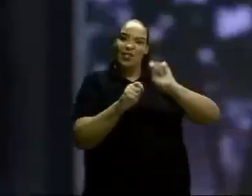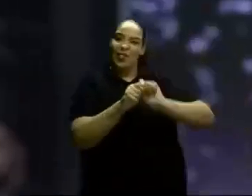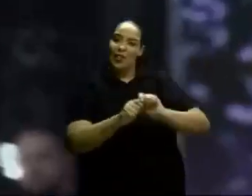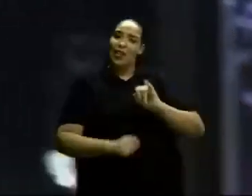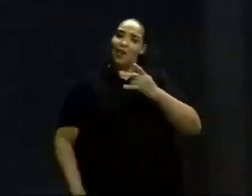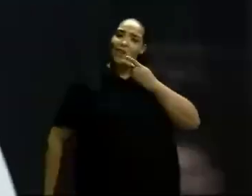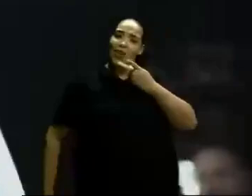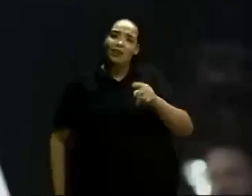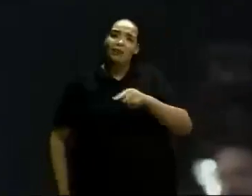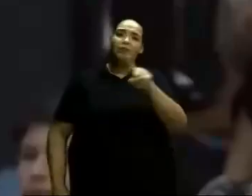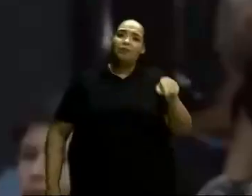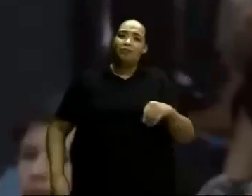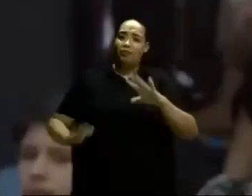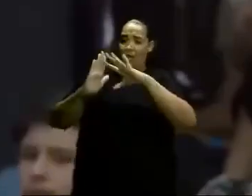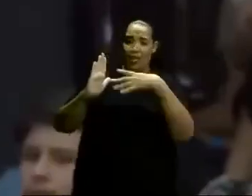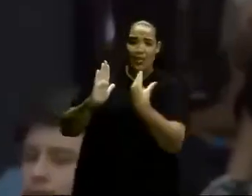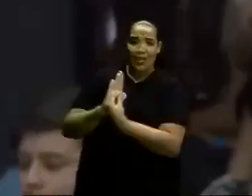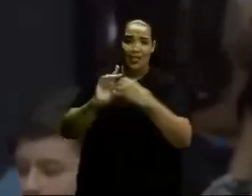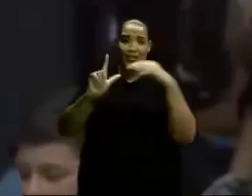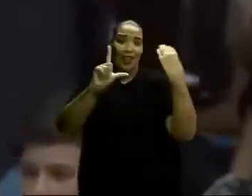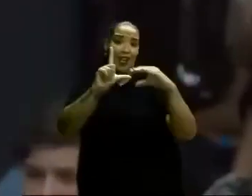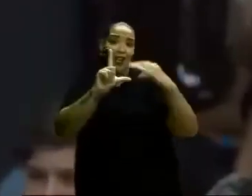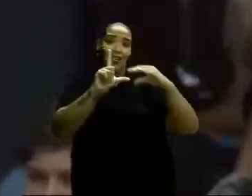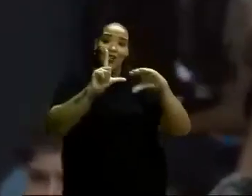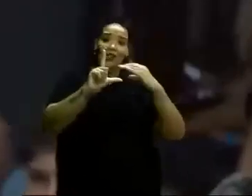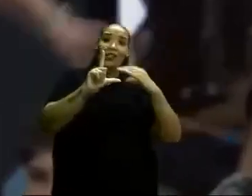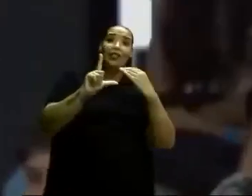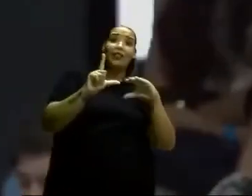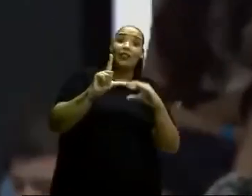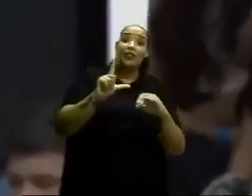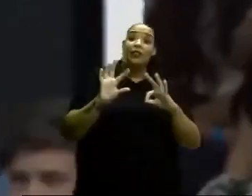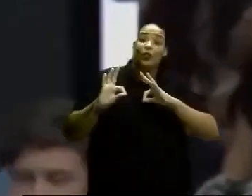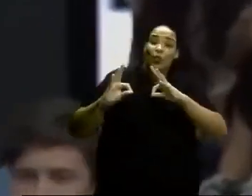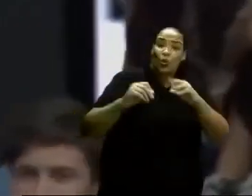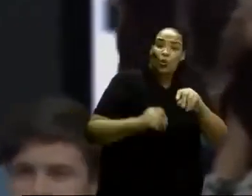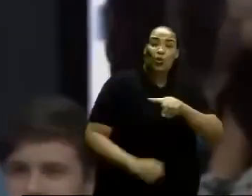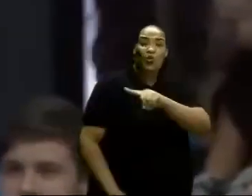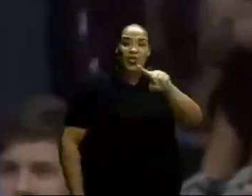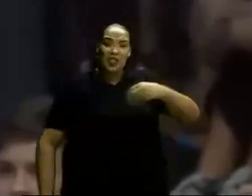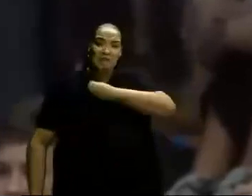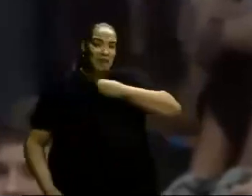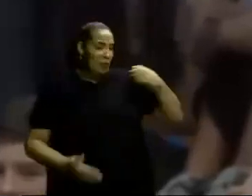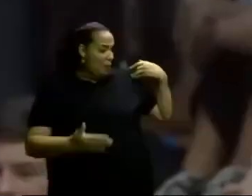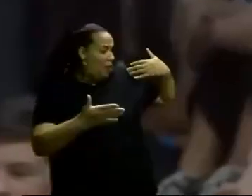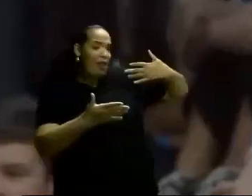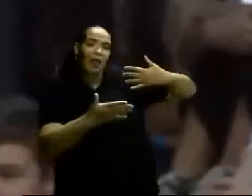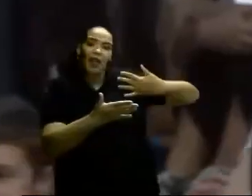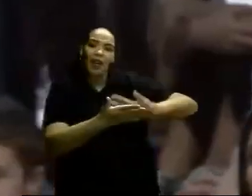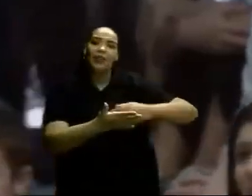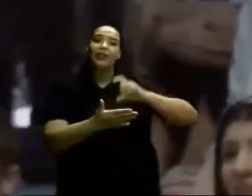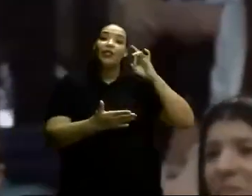eu falar para a igreja Lagoinha de Niterói que tudo que vocês viveram até hoje é só